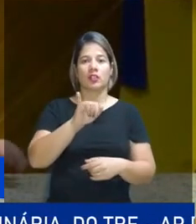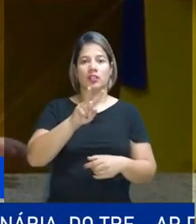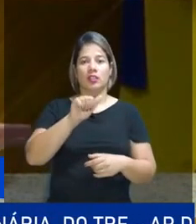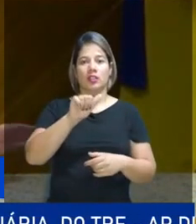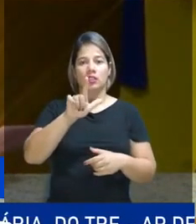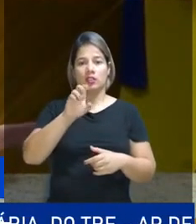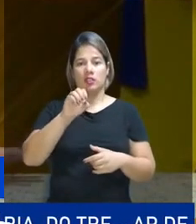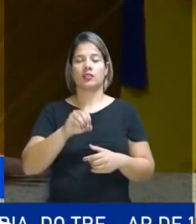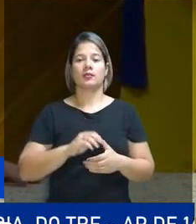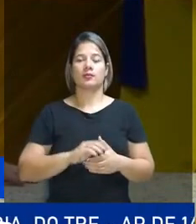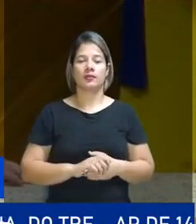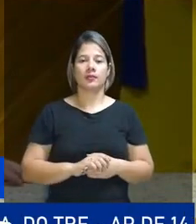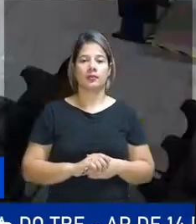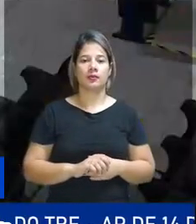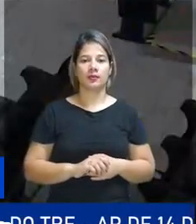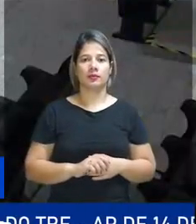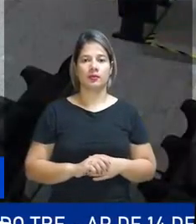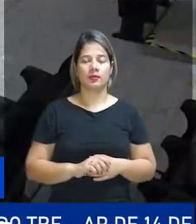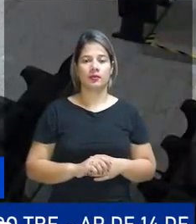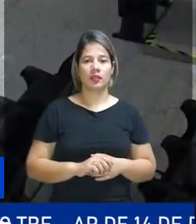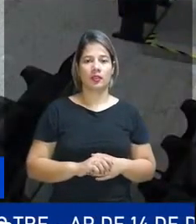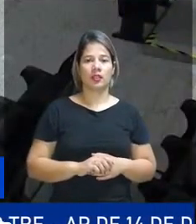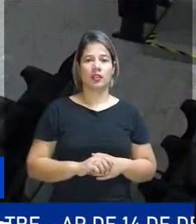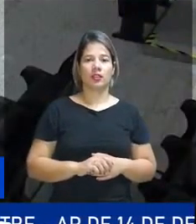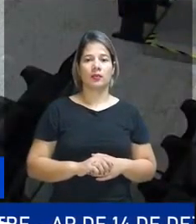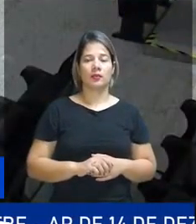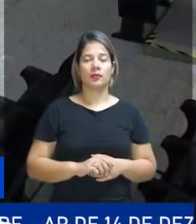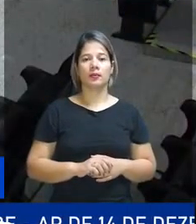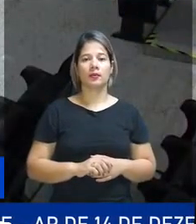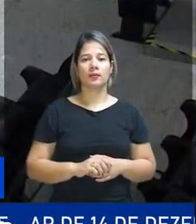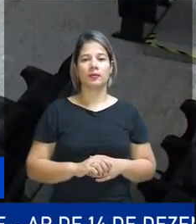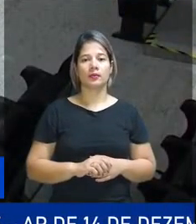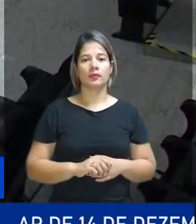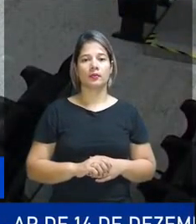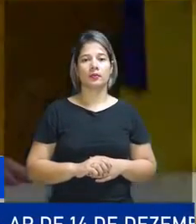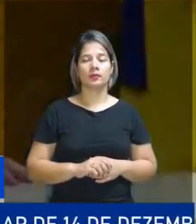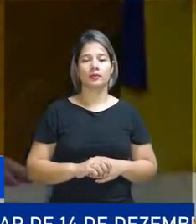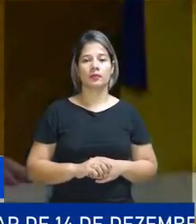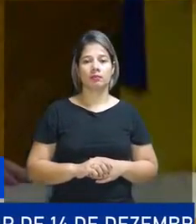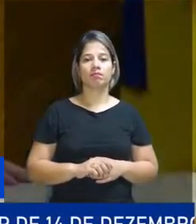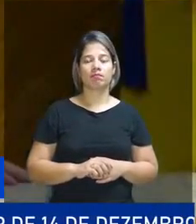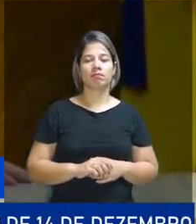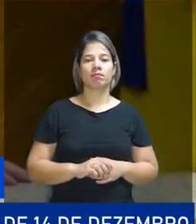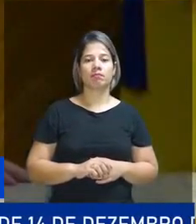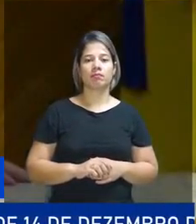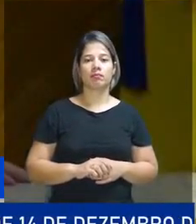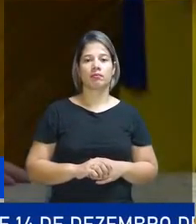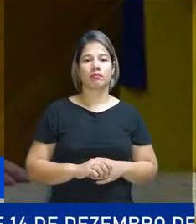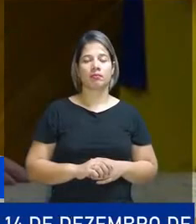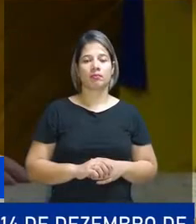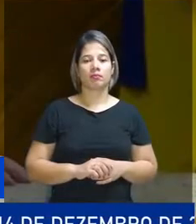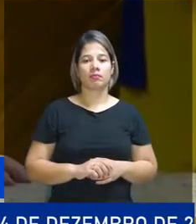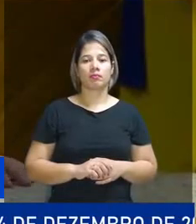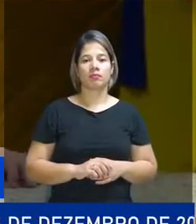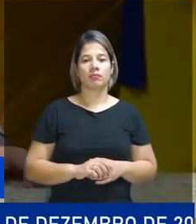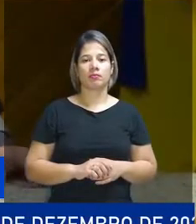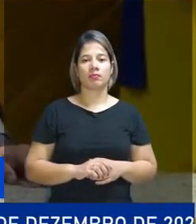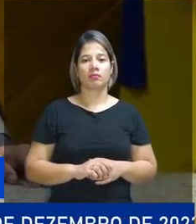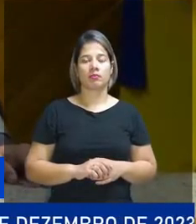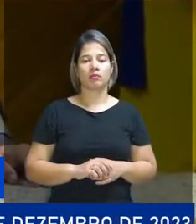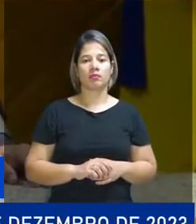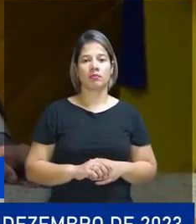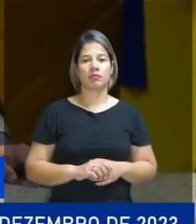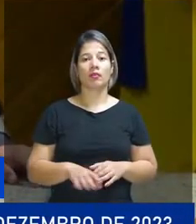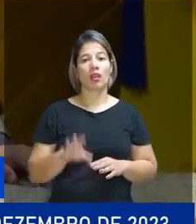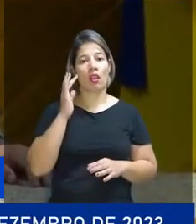Os votos proferidos, né? Mas coloca vencido o juiz Rivaldo Valente. Perfeito. Imagem ampla do plenário. Os pares, eu acho que não existe mais nenhum